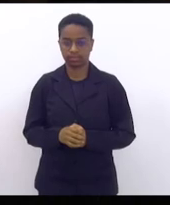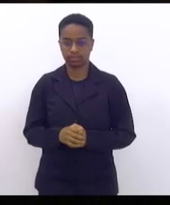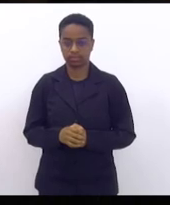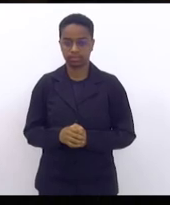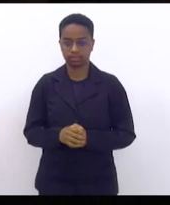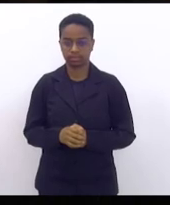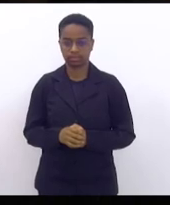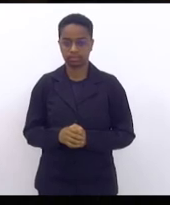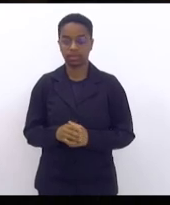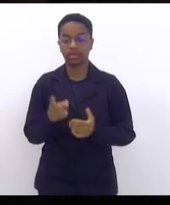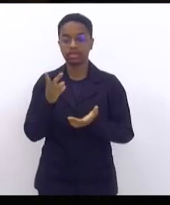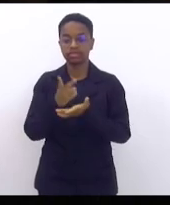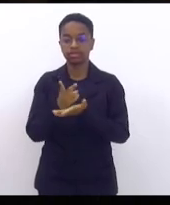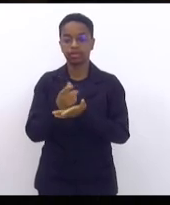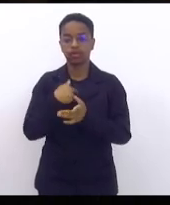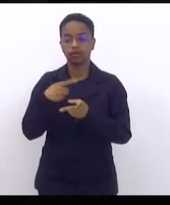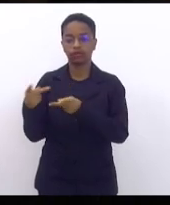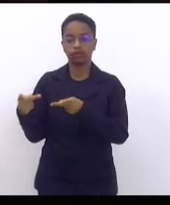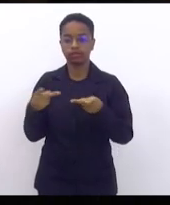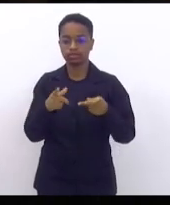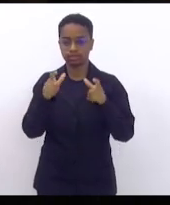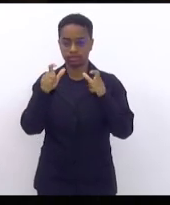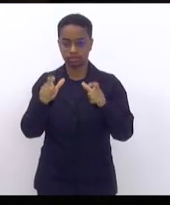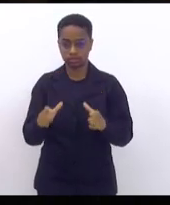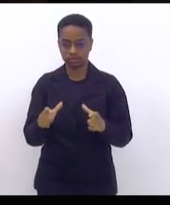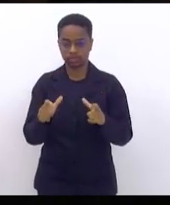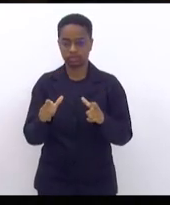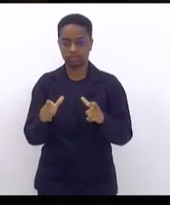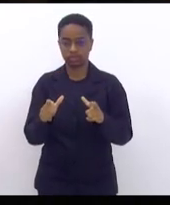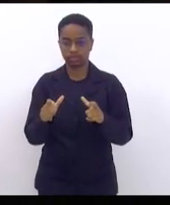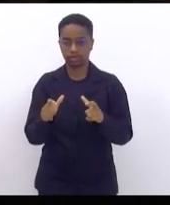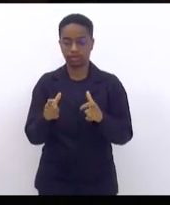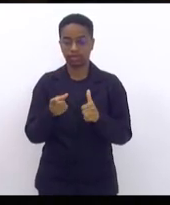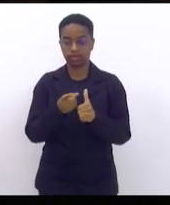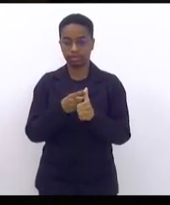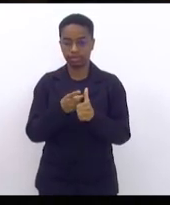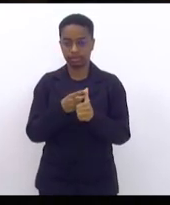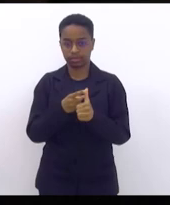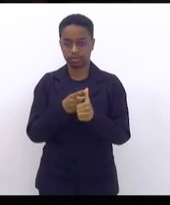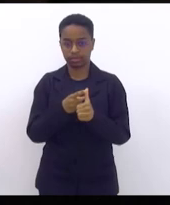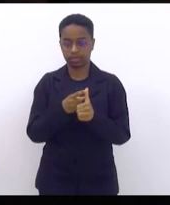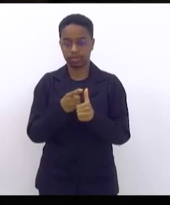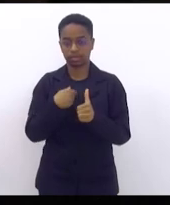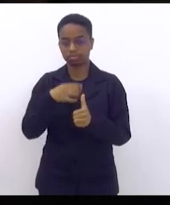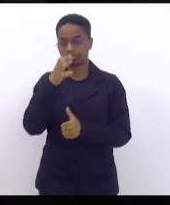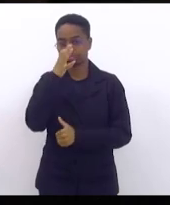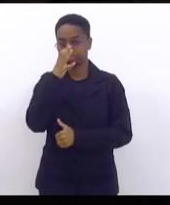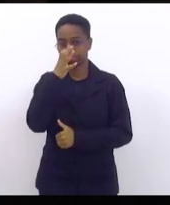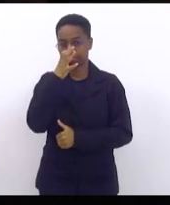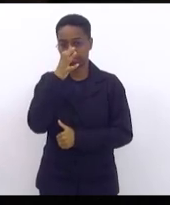Sempre que passo por lá, deputada Tia Ju, primeiro,